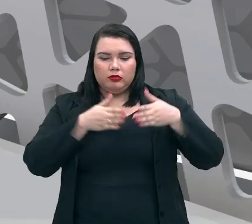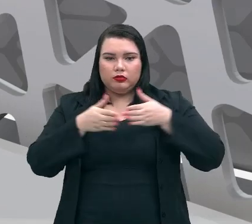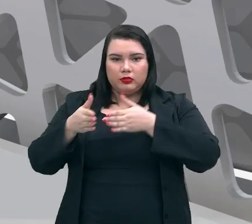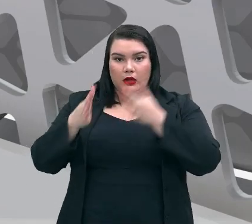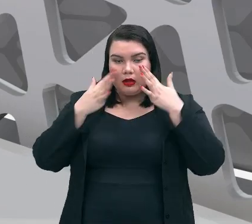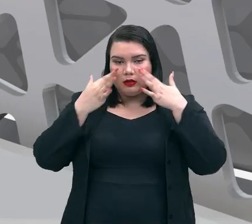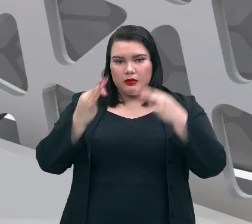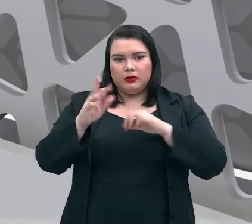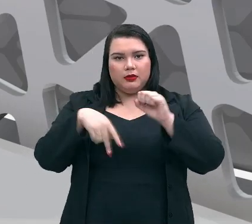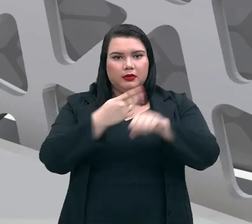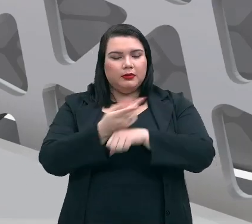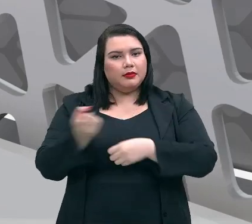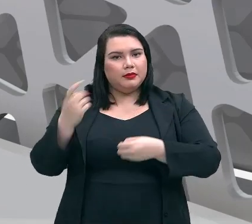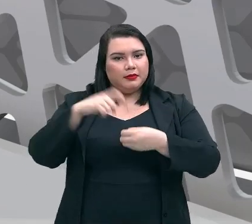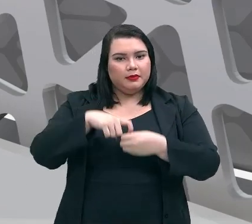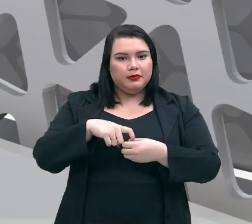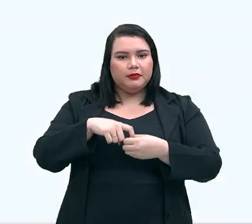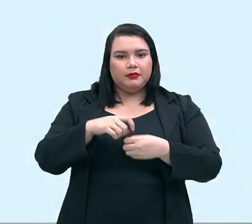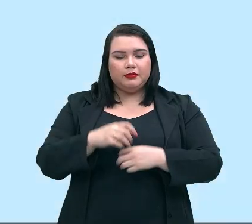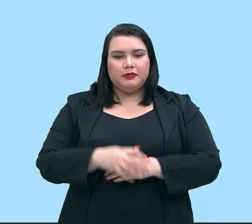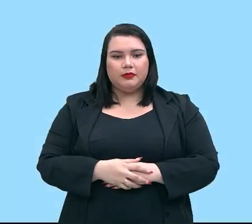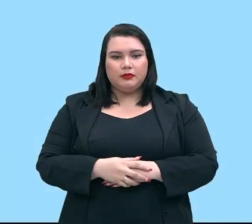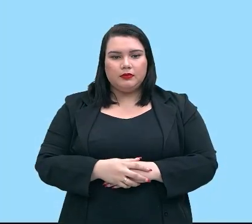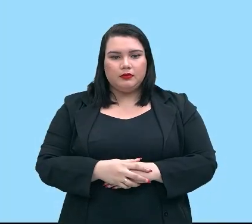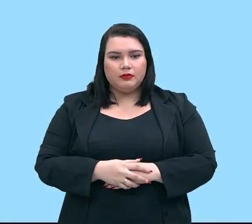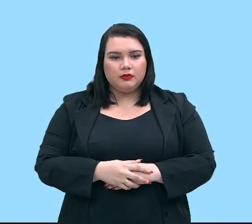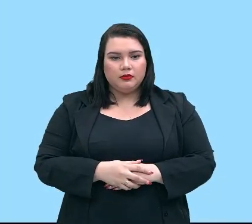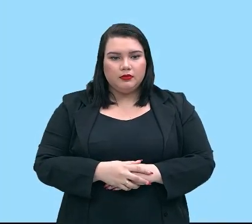daqui a pouco eu retorno com vocês.